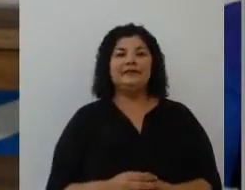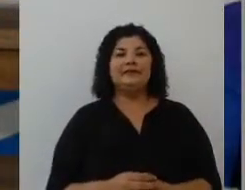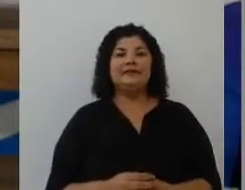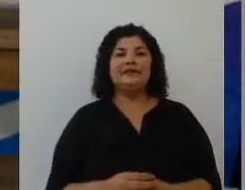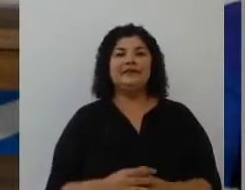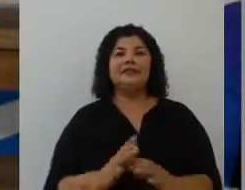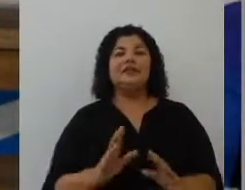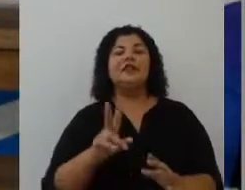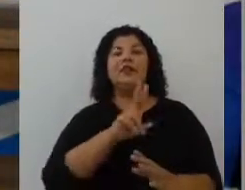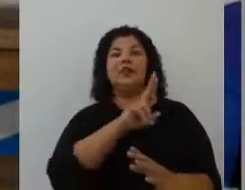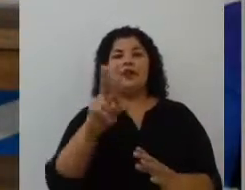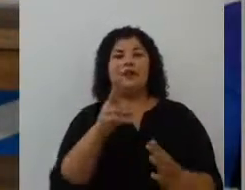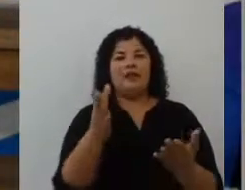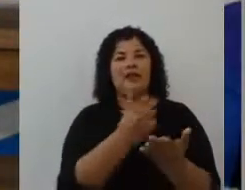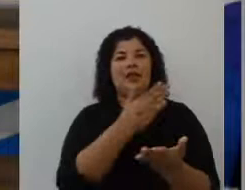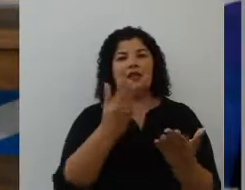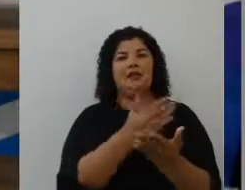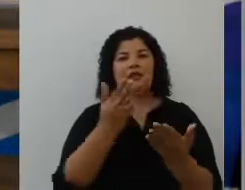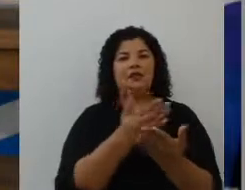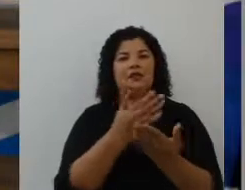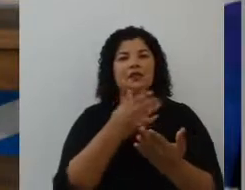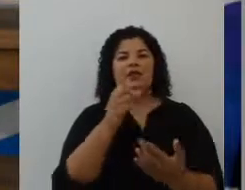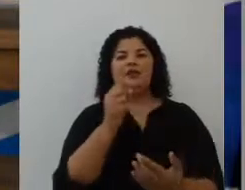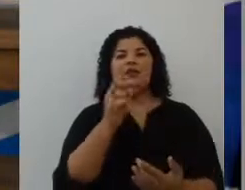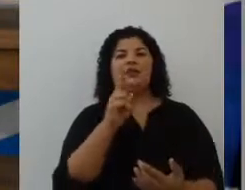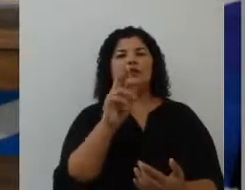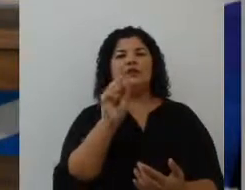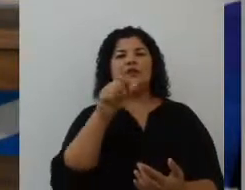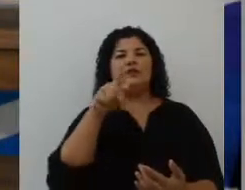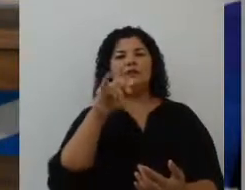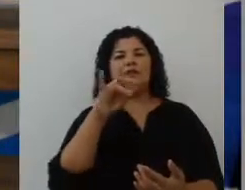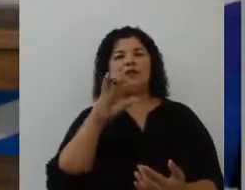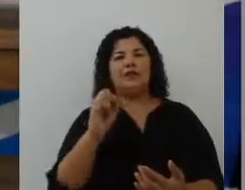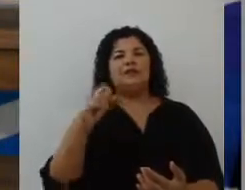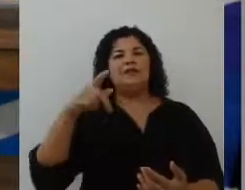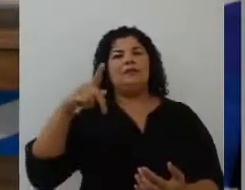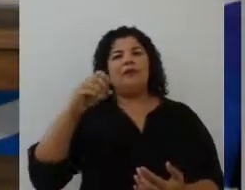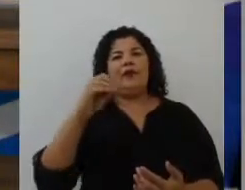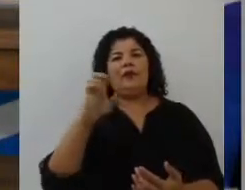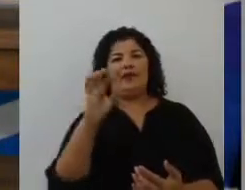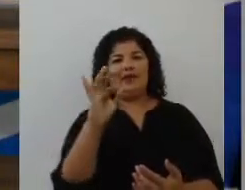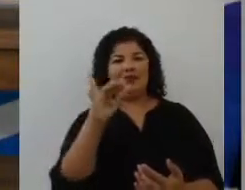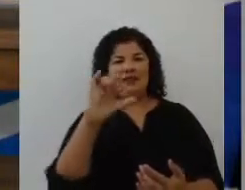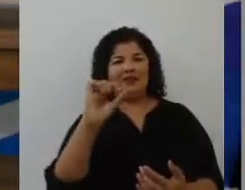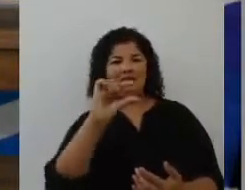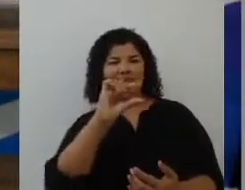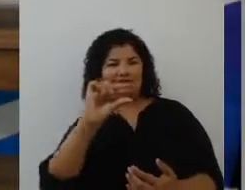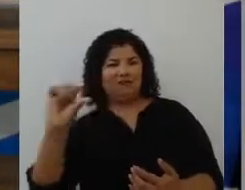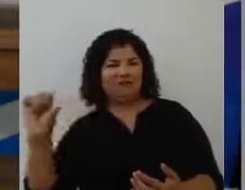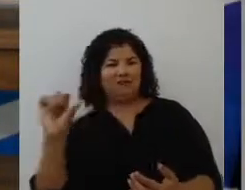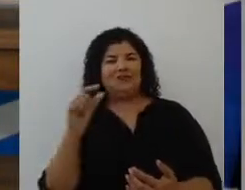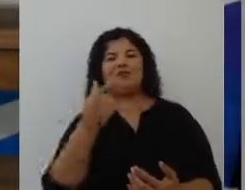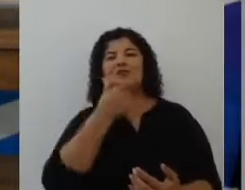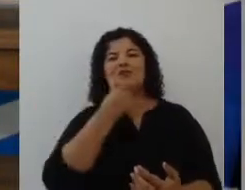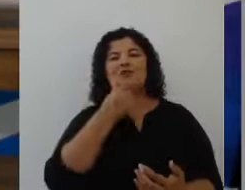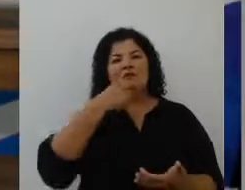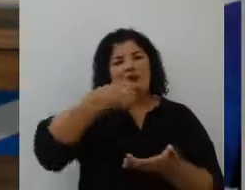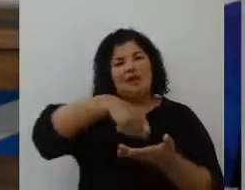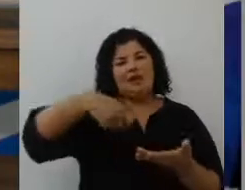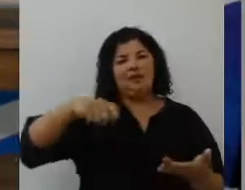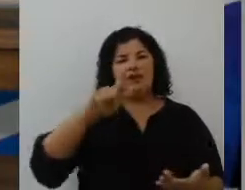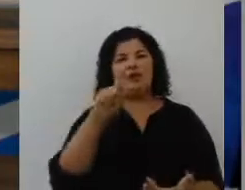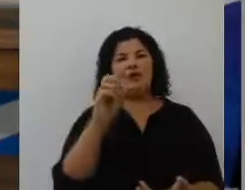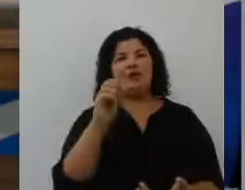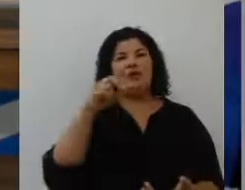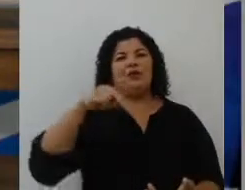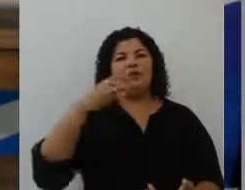o nome desse livro, né, que é Os Suspiros Poéticos e Saudades de Gonçalves de Magalhães. Gente, toda escola literária, todo movimento